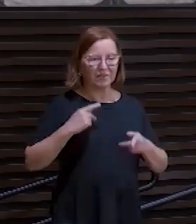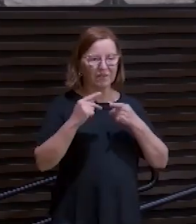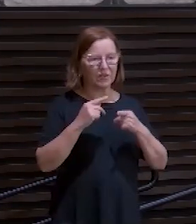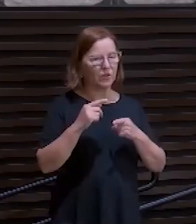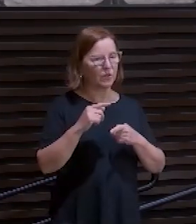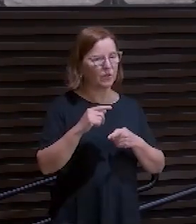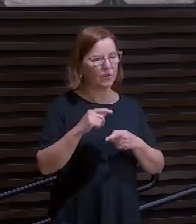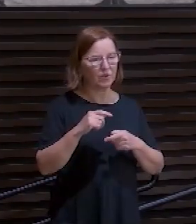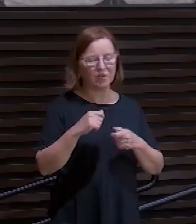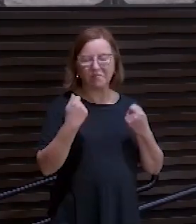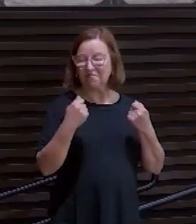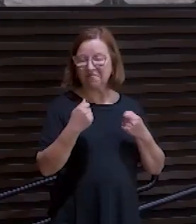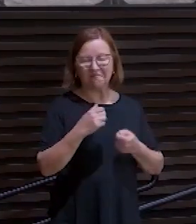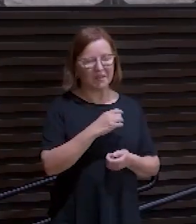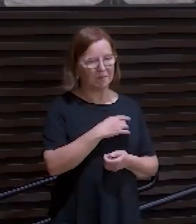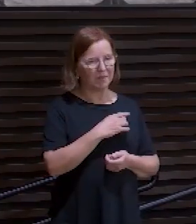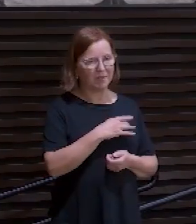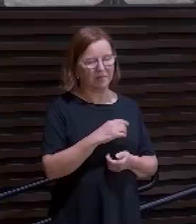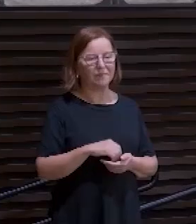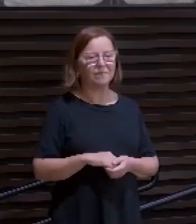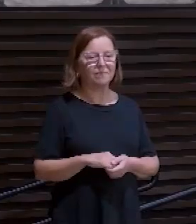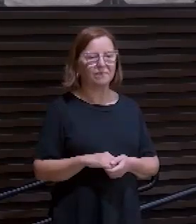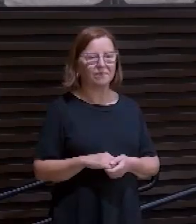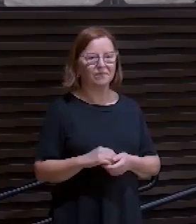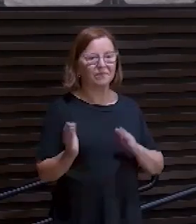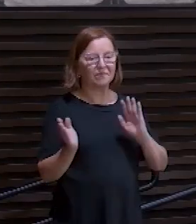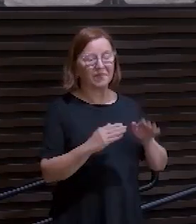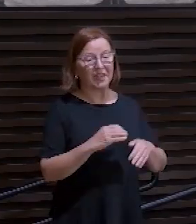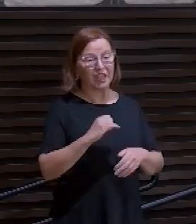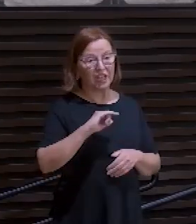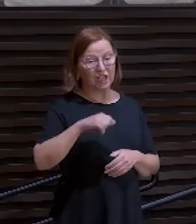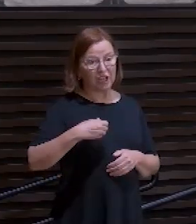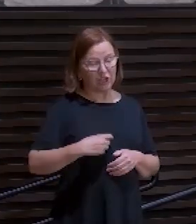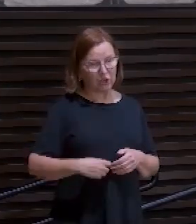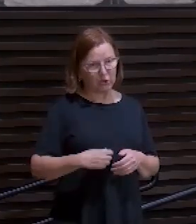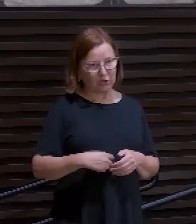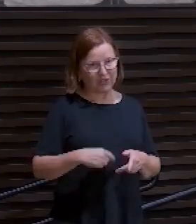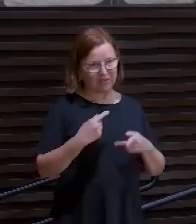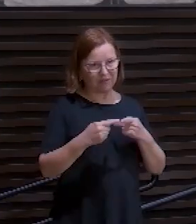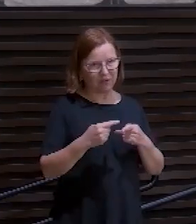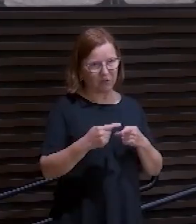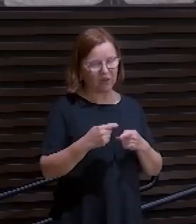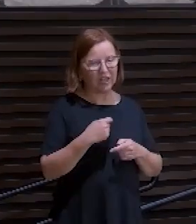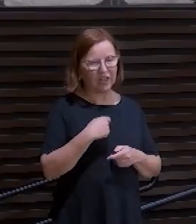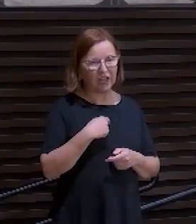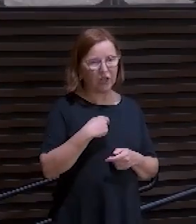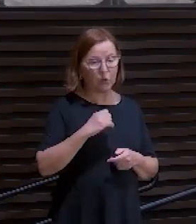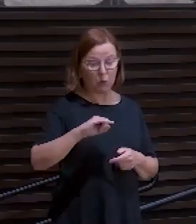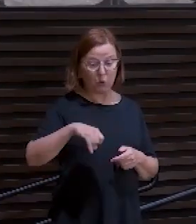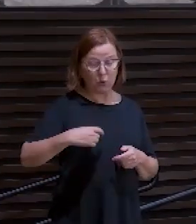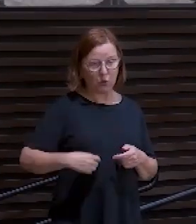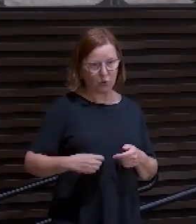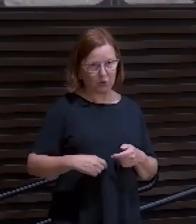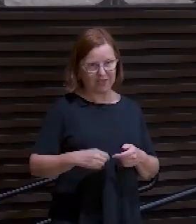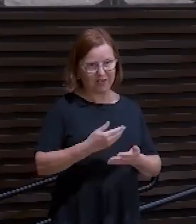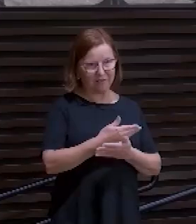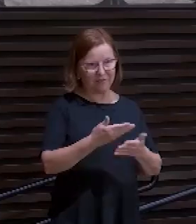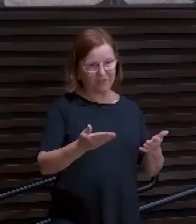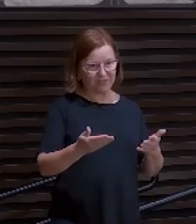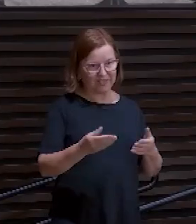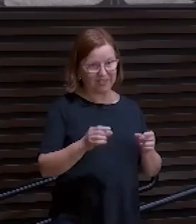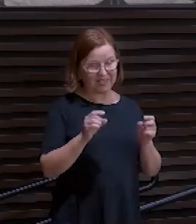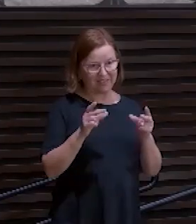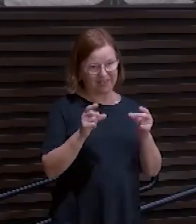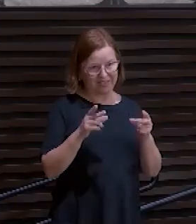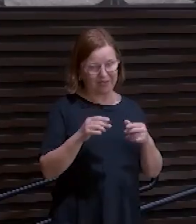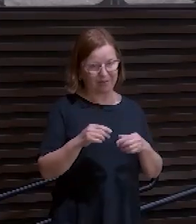Ele disse: eu sou José, o irmão que vocês venderam. Jesus disse: eu sou Jesus Cristo, a quem vós entregastes